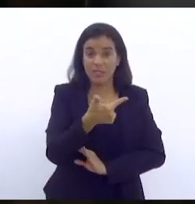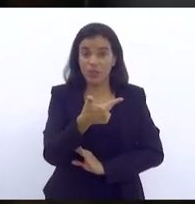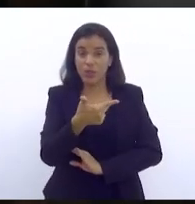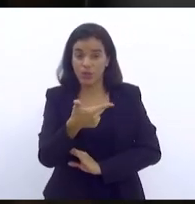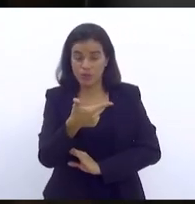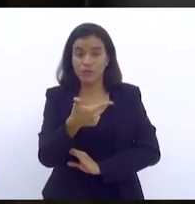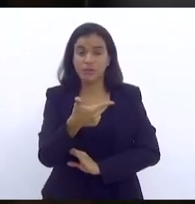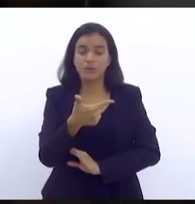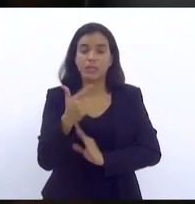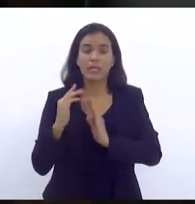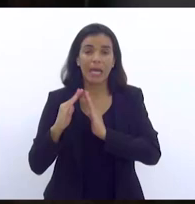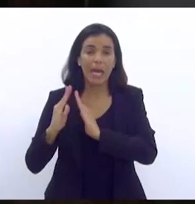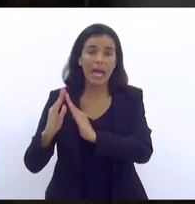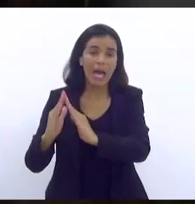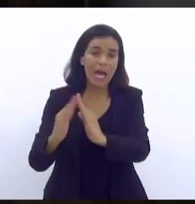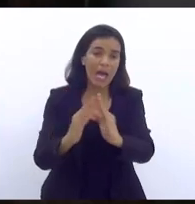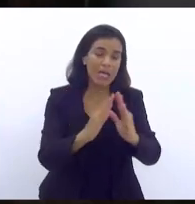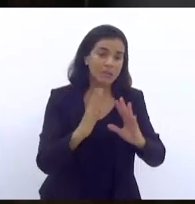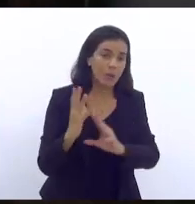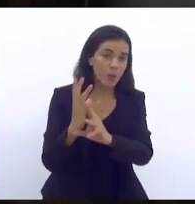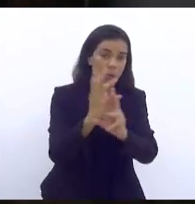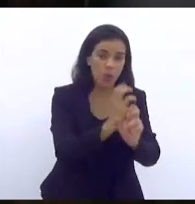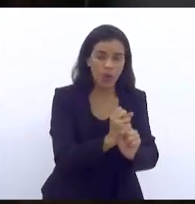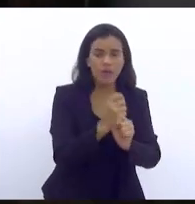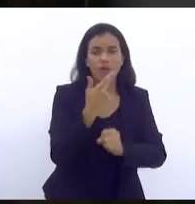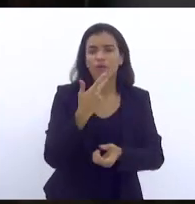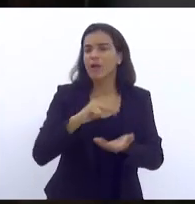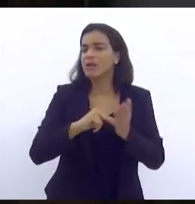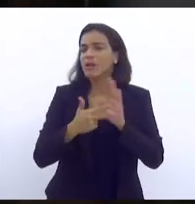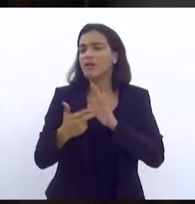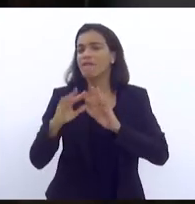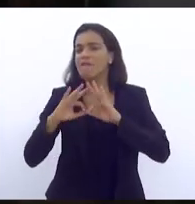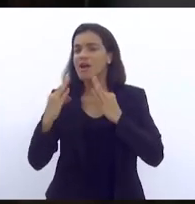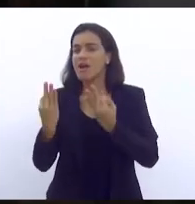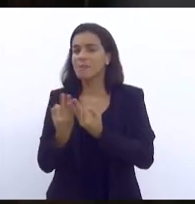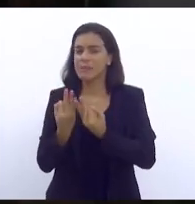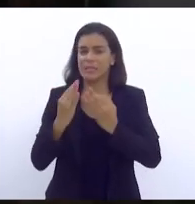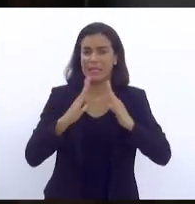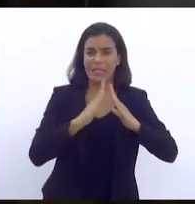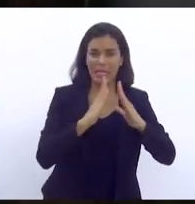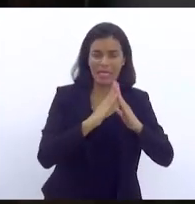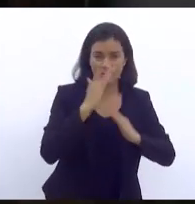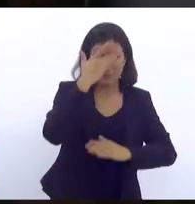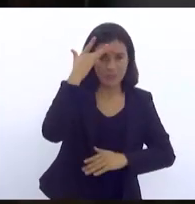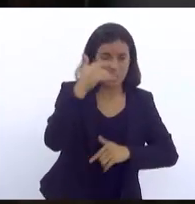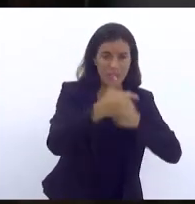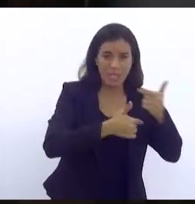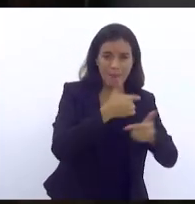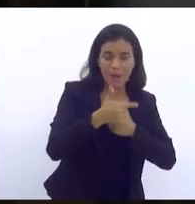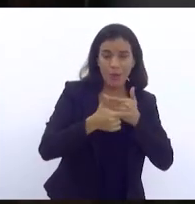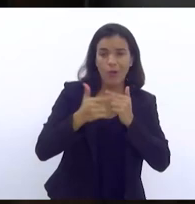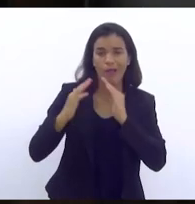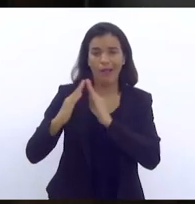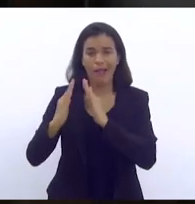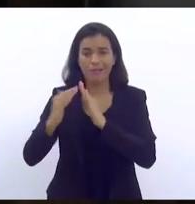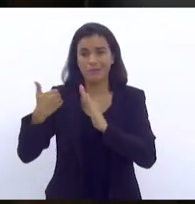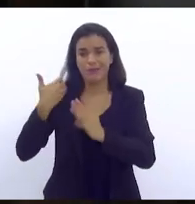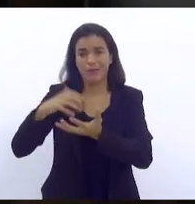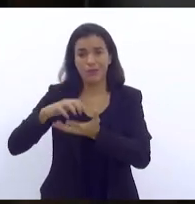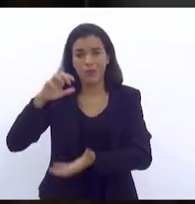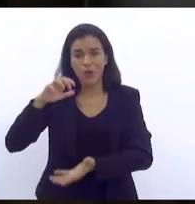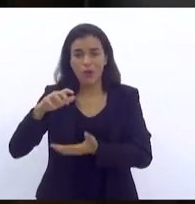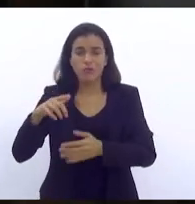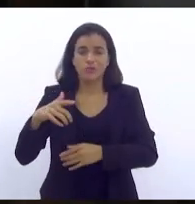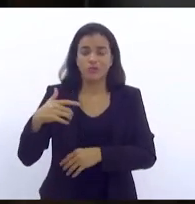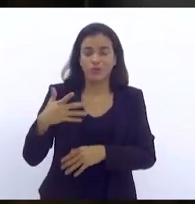domicílios então estamos falando aqui de fam de jovens de Trabalhadores de idosos que são impactados diretamente